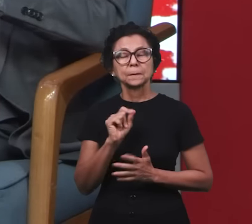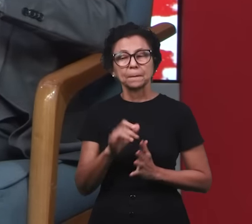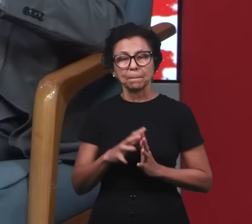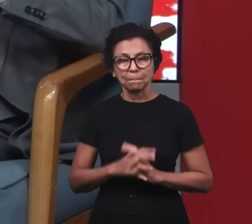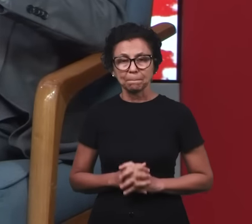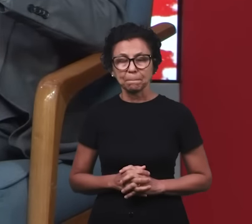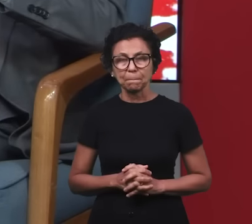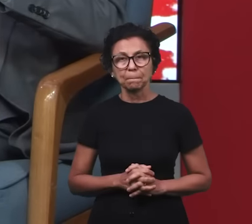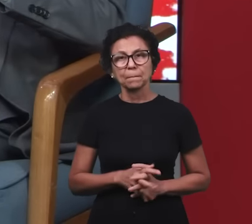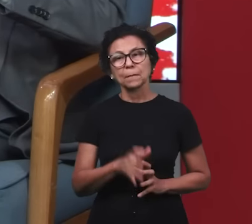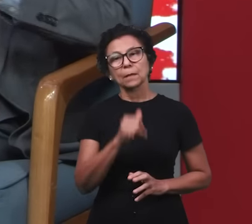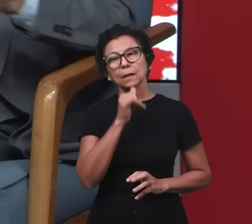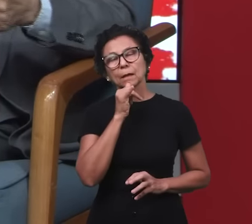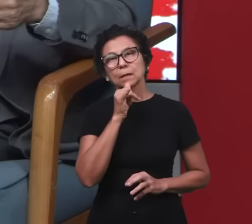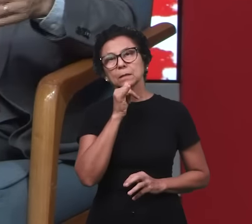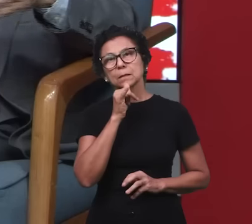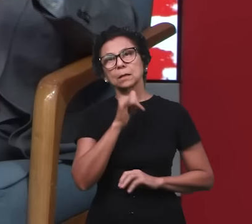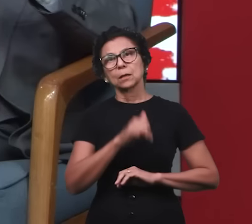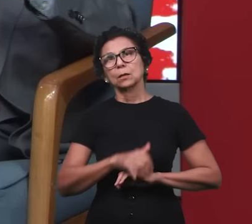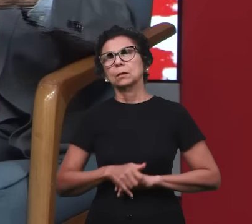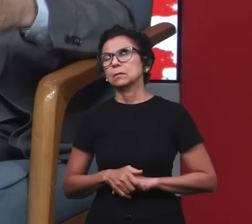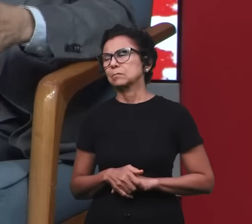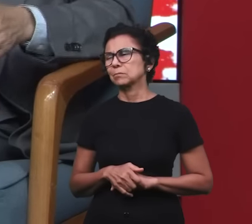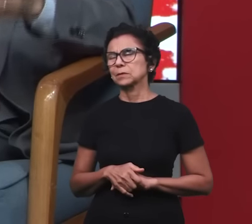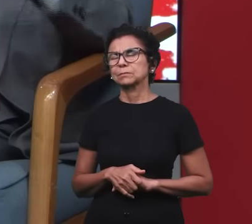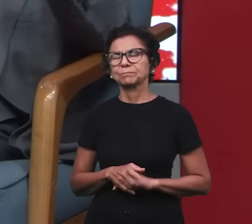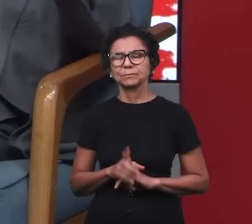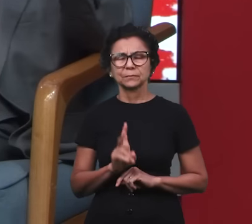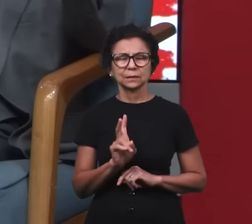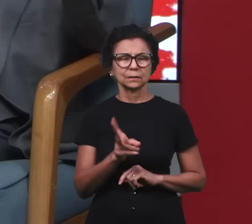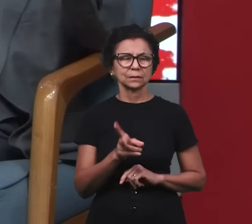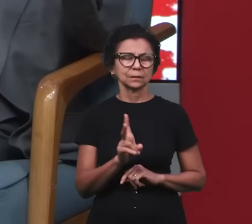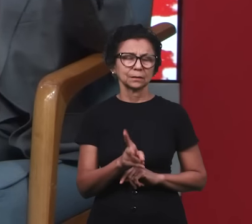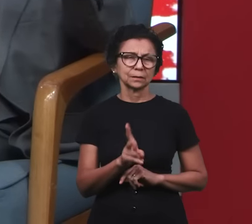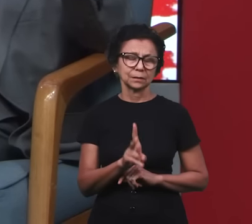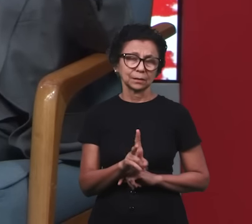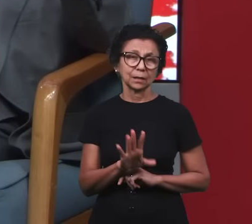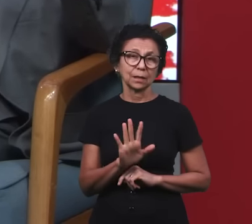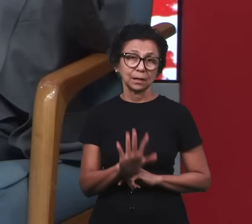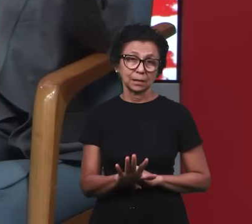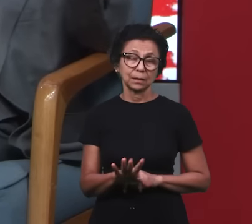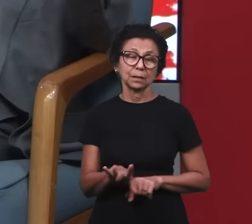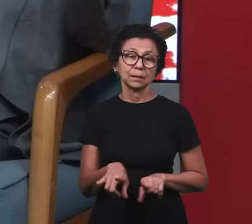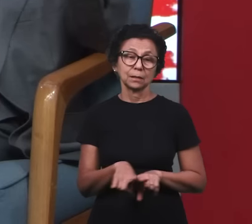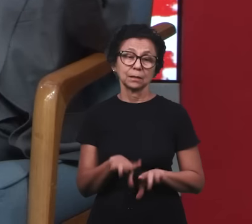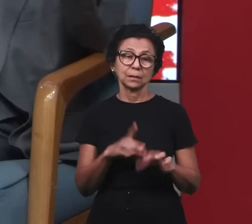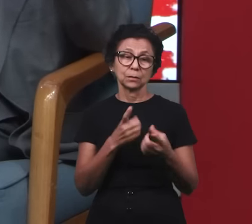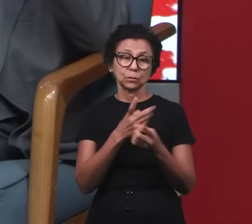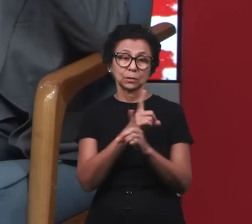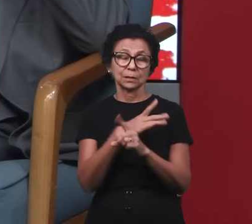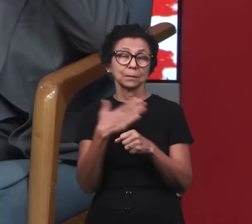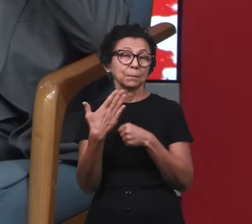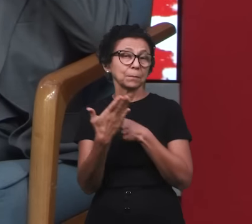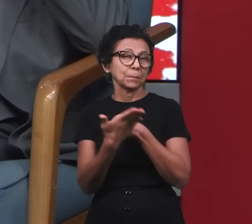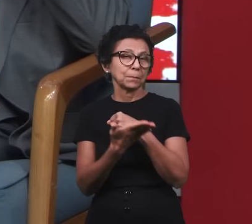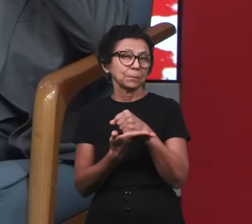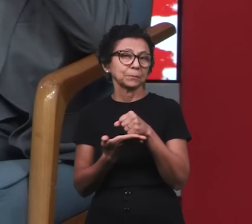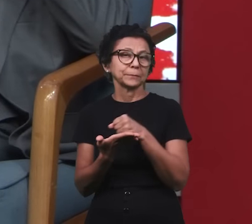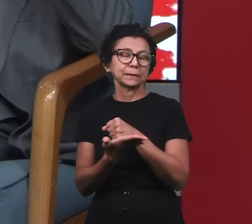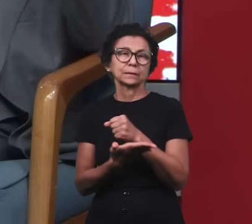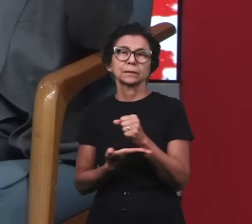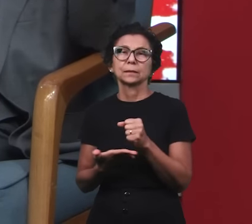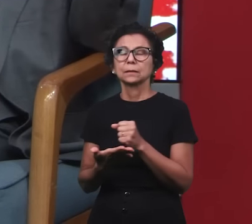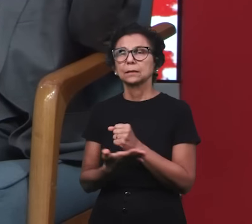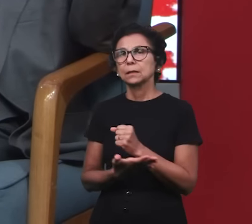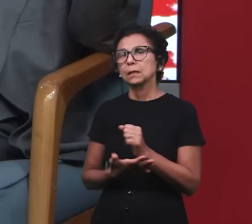ele diz sempre de forma, e é uma das doutrinas básicas para nós,